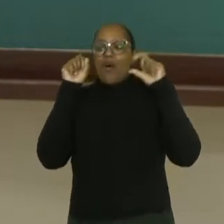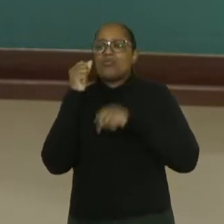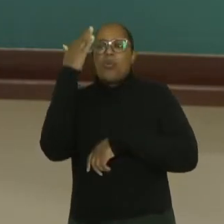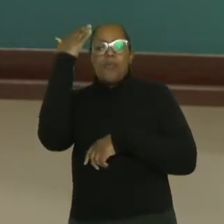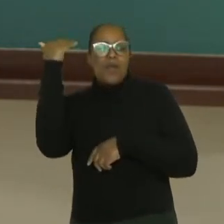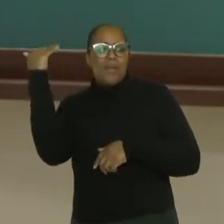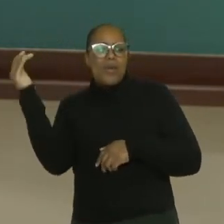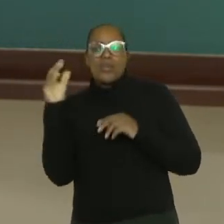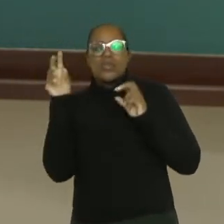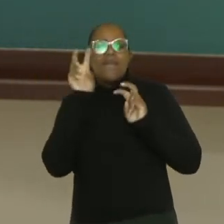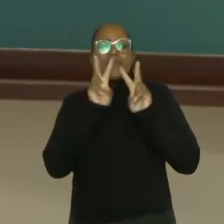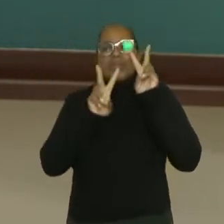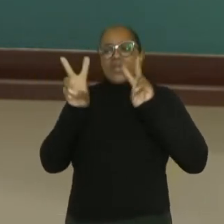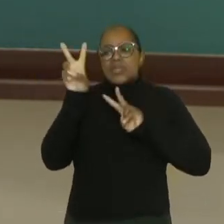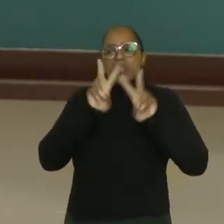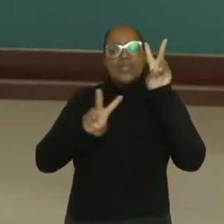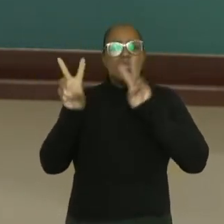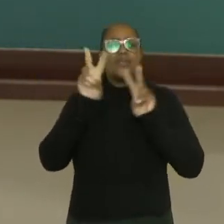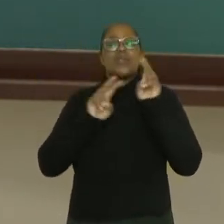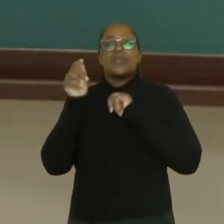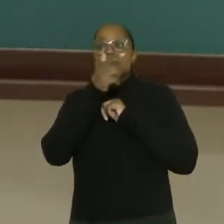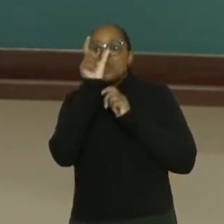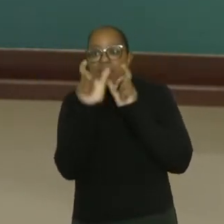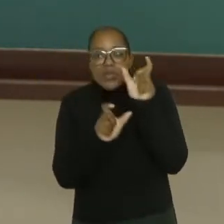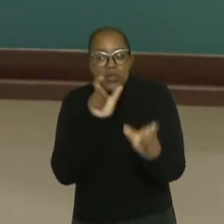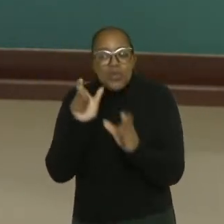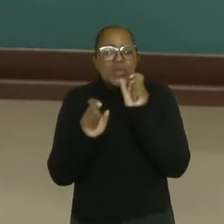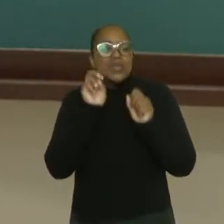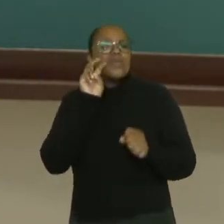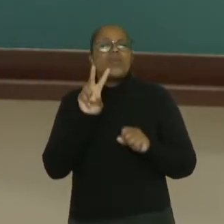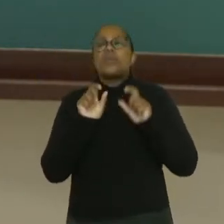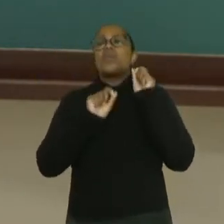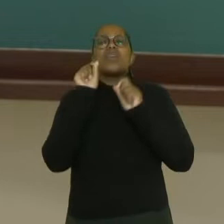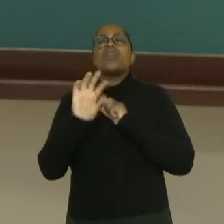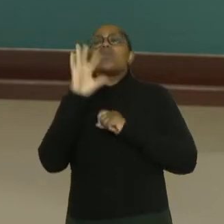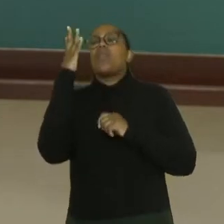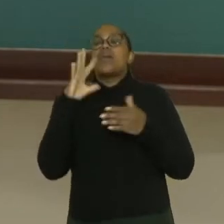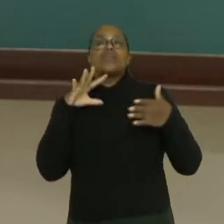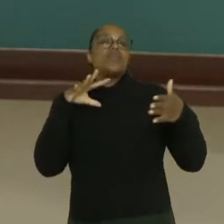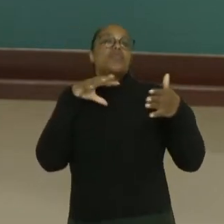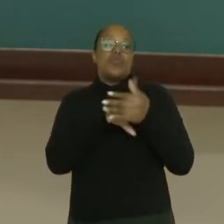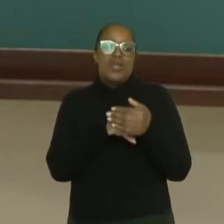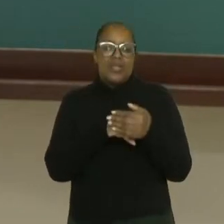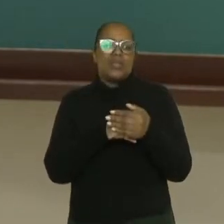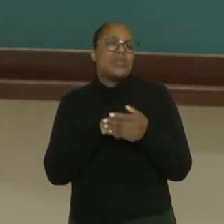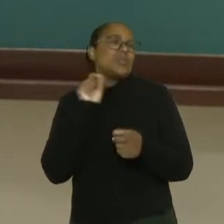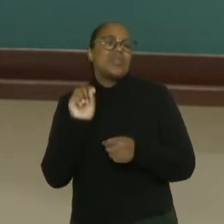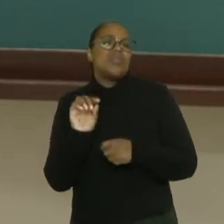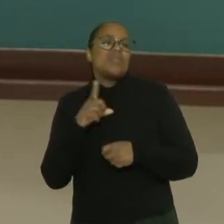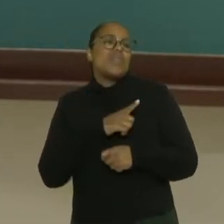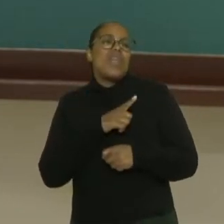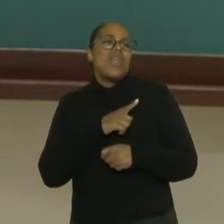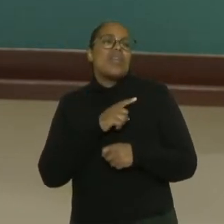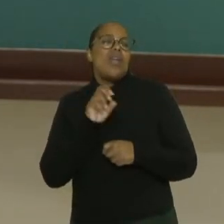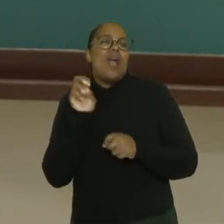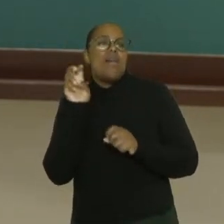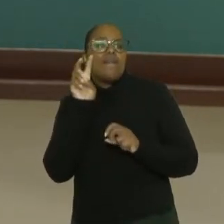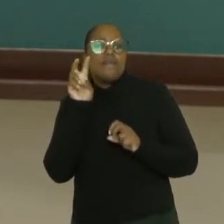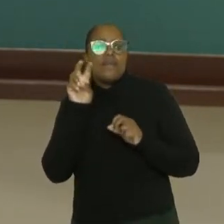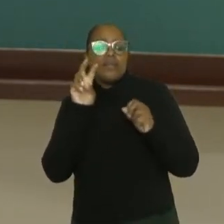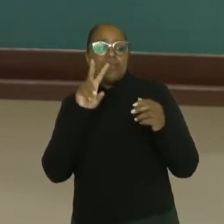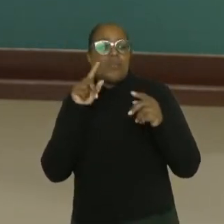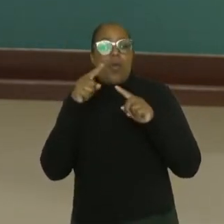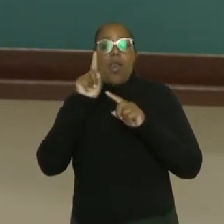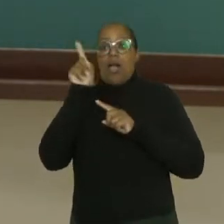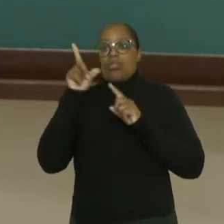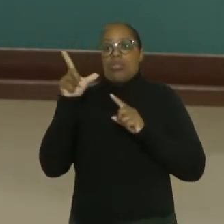claro, visível dessa desigualdade, né? O que será que violência tem a ver com desigualdade, então? Então, a gente tem aqui um condomínio